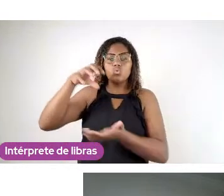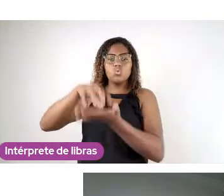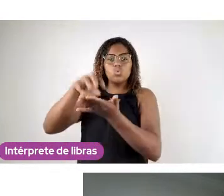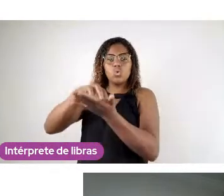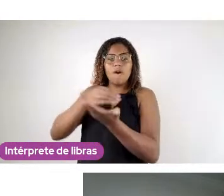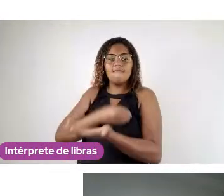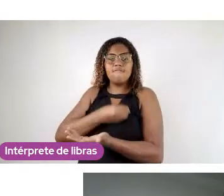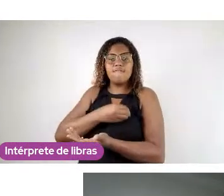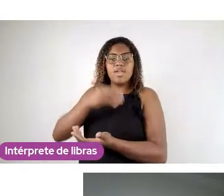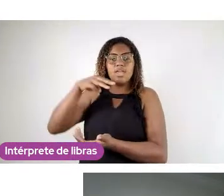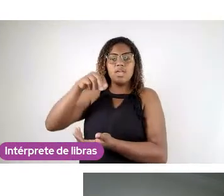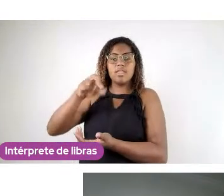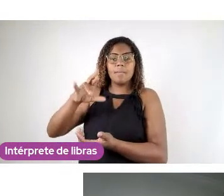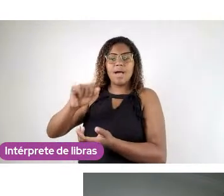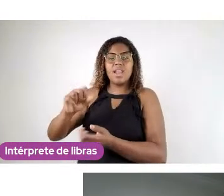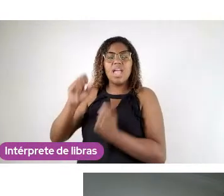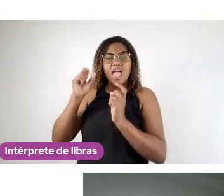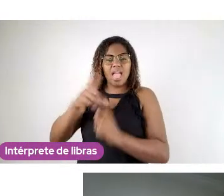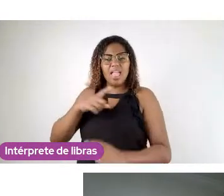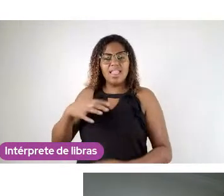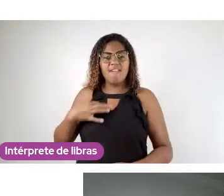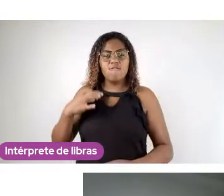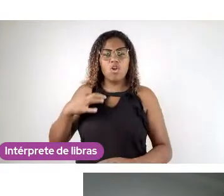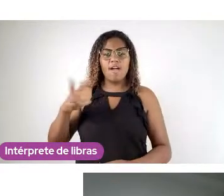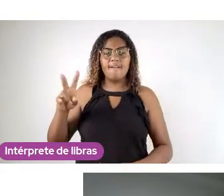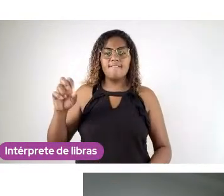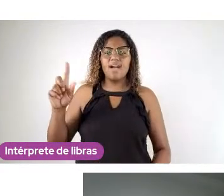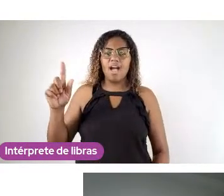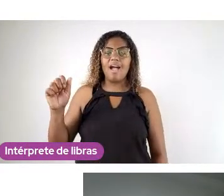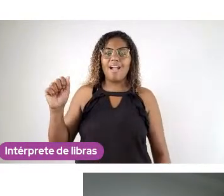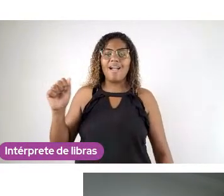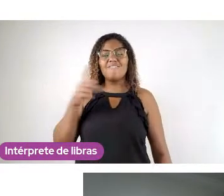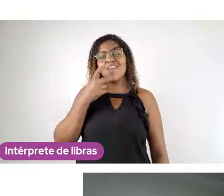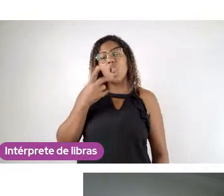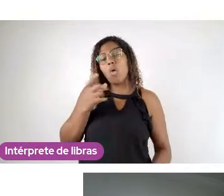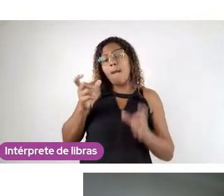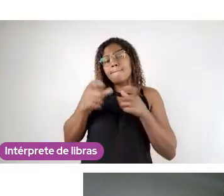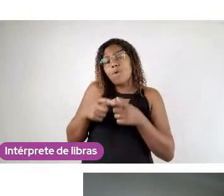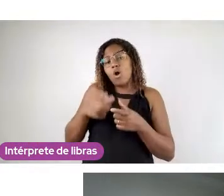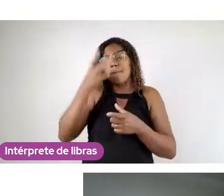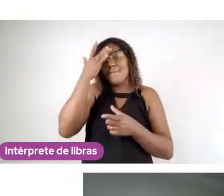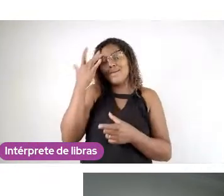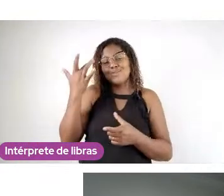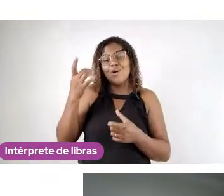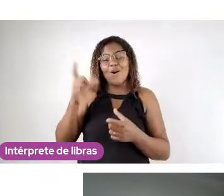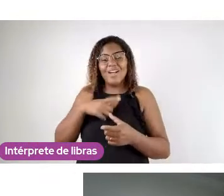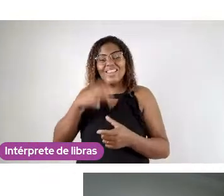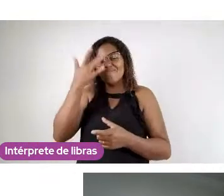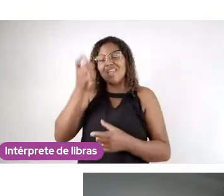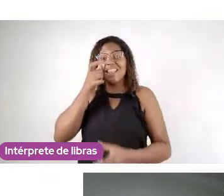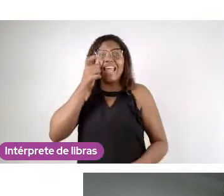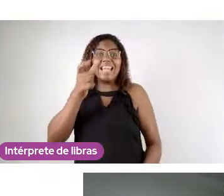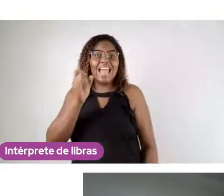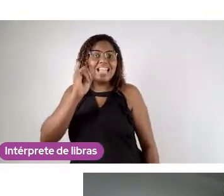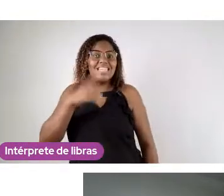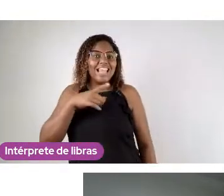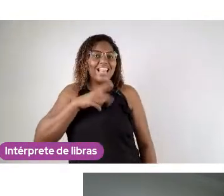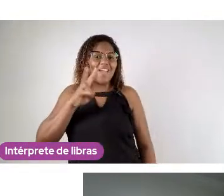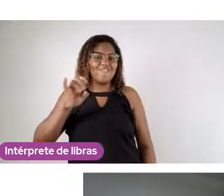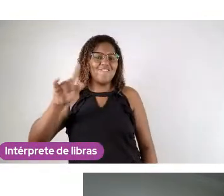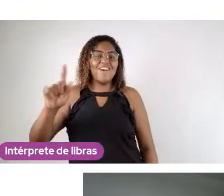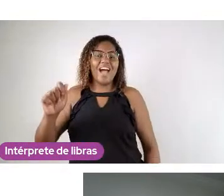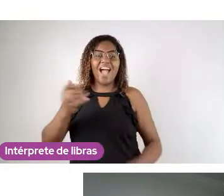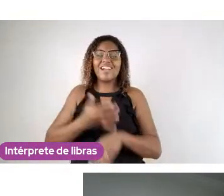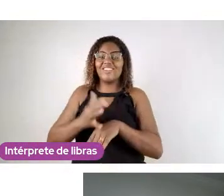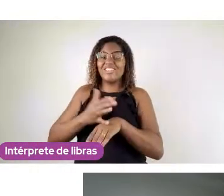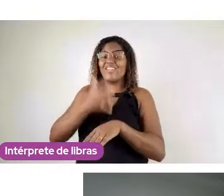para voluntariado. Você falou que o corpo ainda é pequeno, então eu acho que já tem gente aqui interessada. Se abrir uma vaga de estágio, eu acho que o pessoal